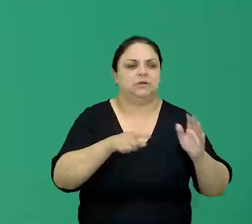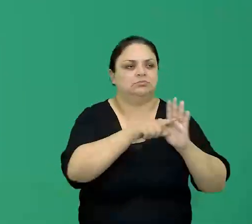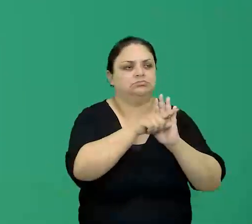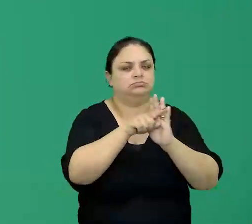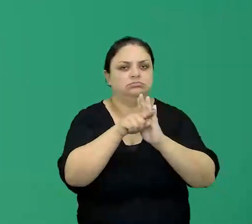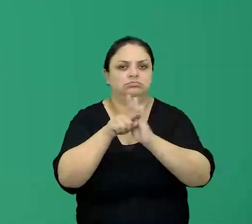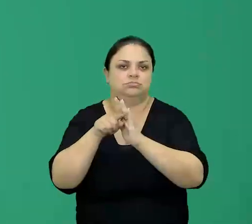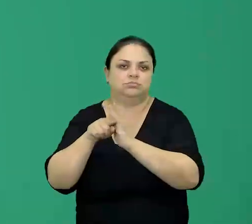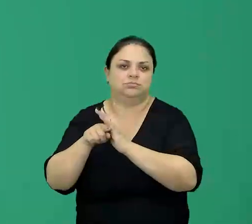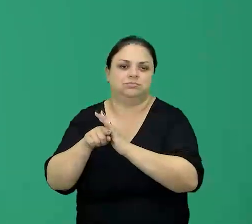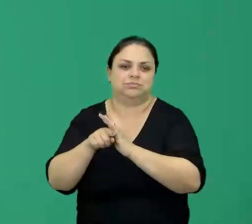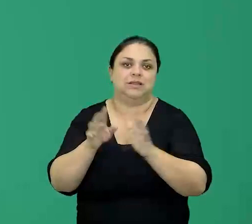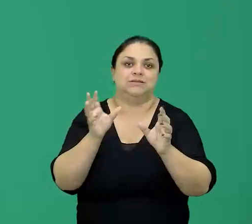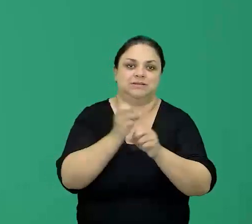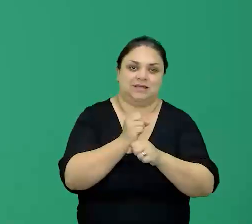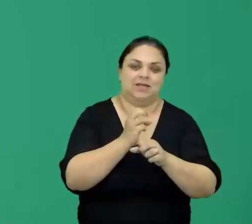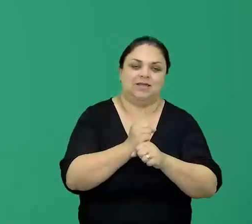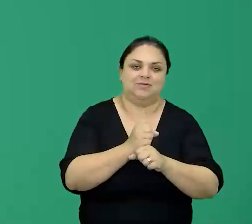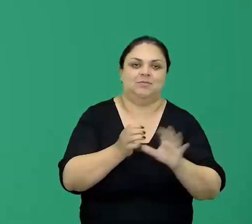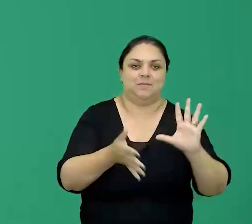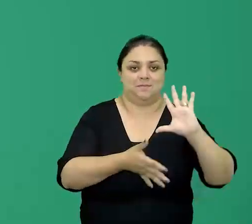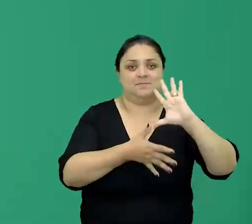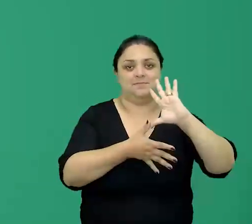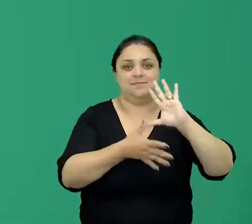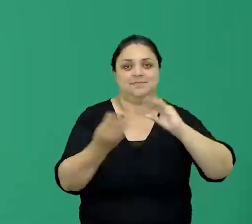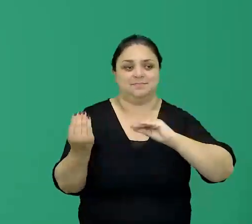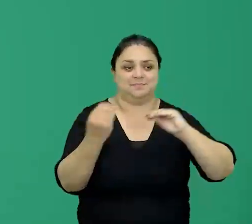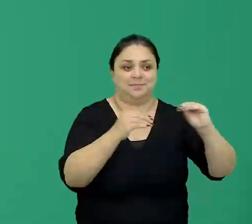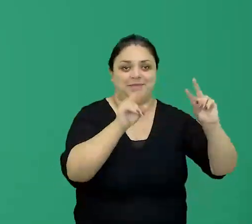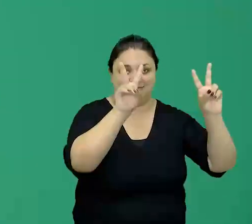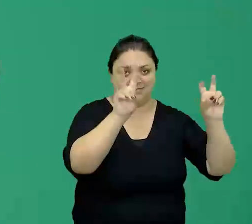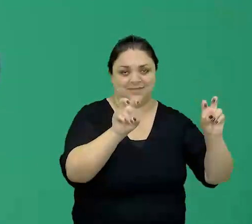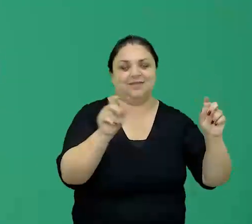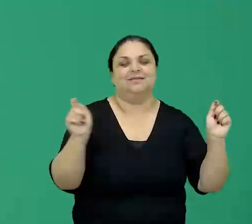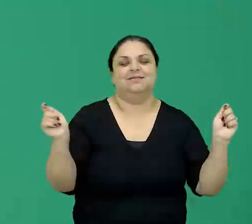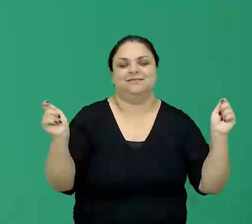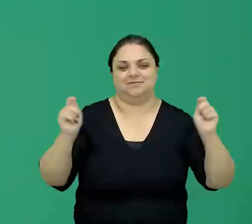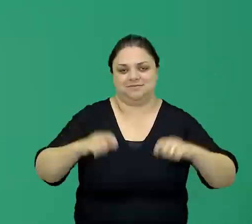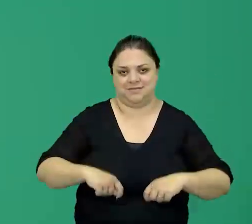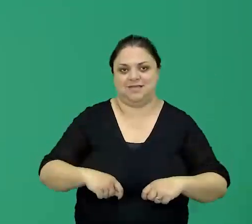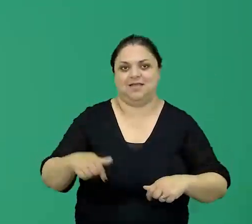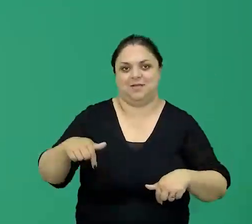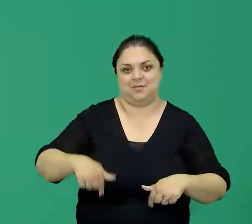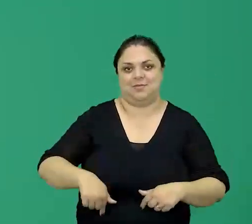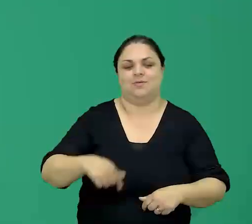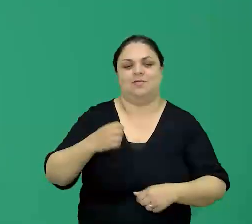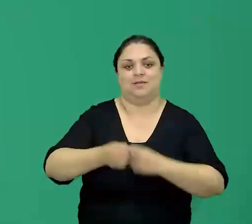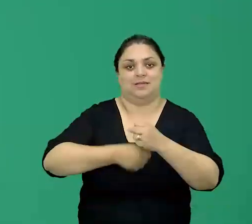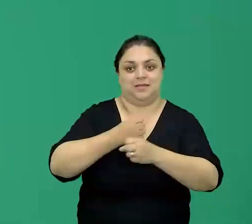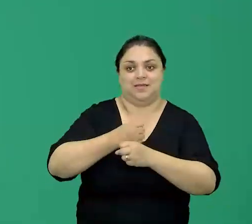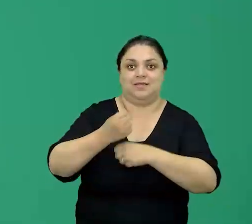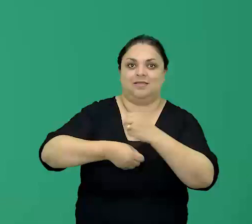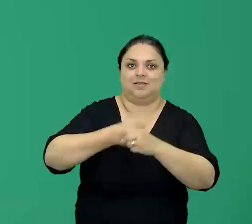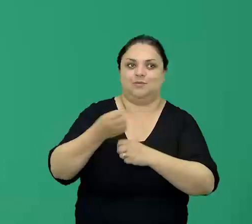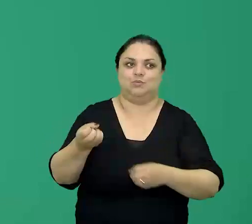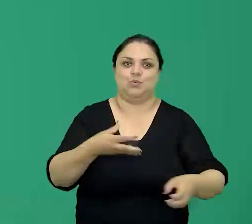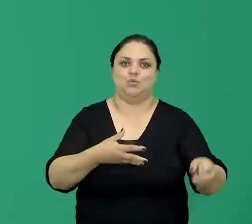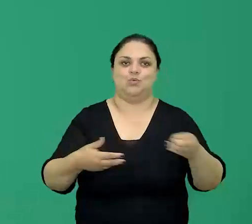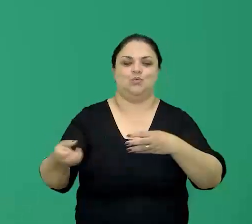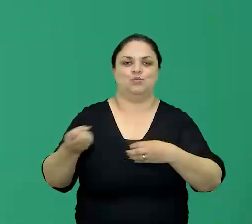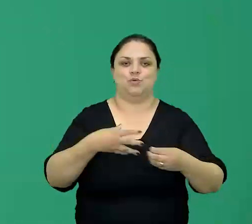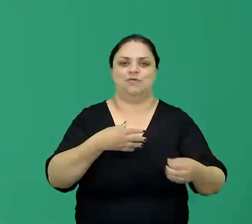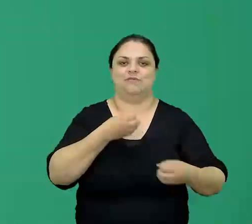dados vão fazer parte aí da cartografia temática que vai sendo atualizada conforme o tempo vai passando, tudo